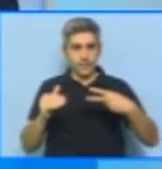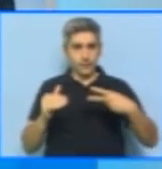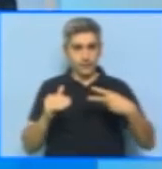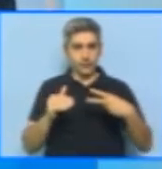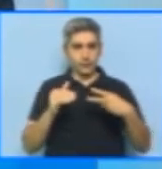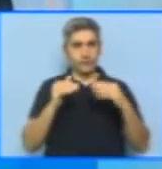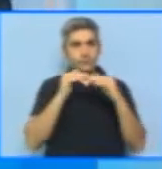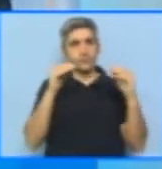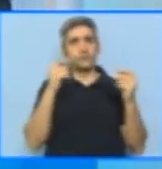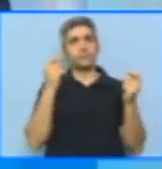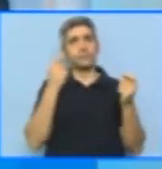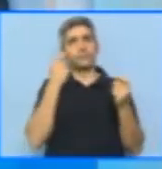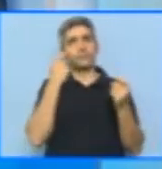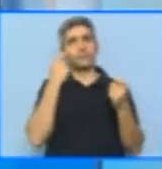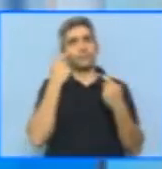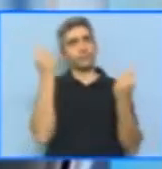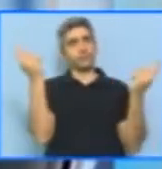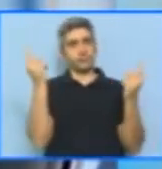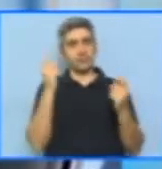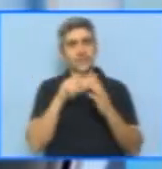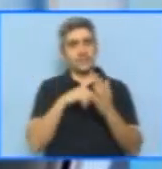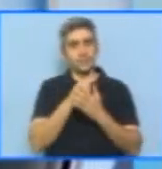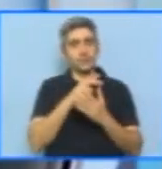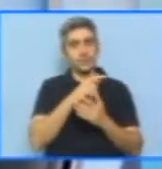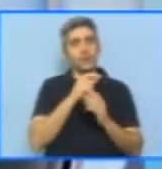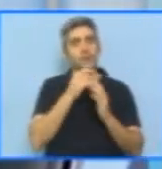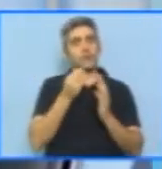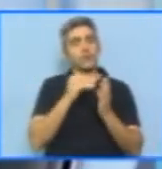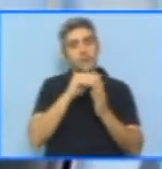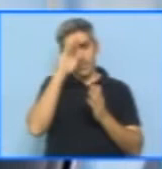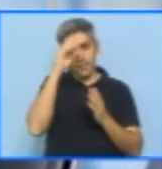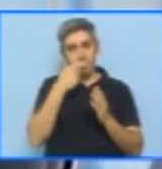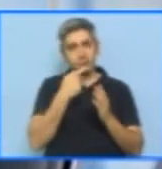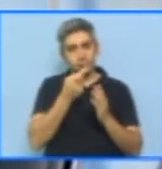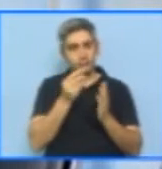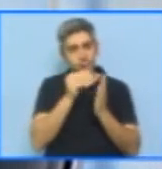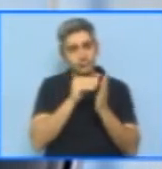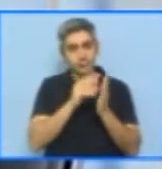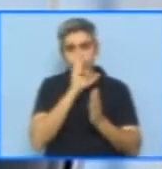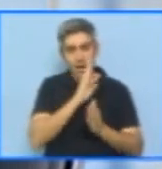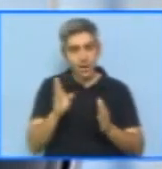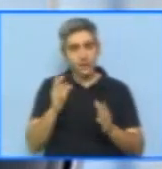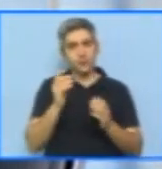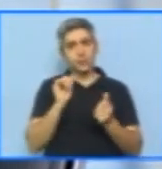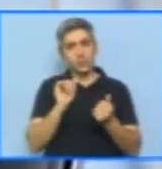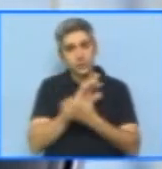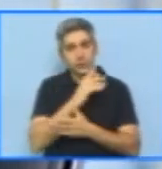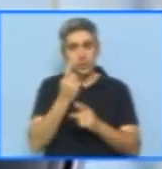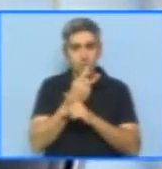enfim, mediático, porque o Papa inclui sempre nos seus documentos muitas indicações práticas para o exercício do